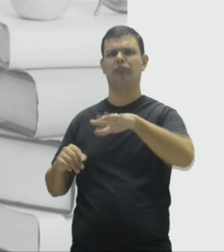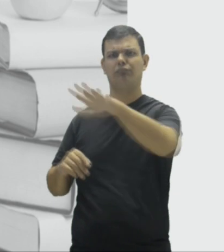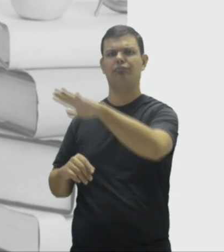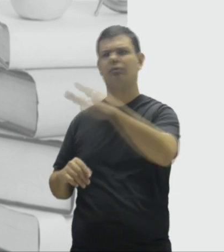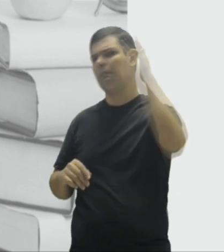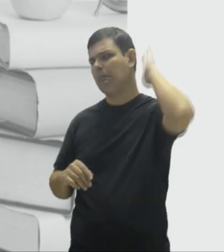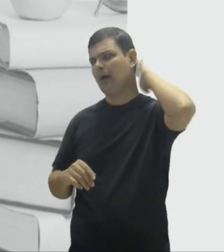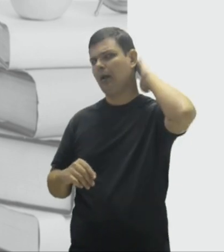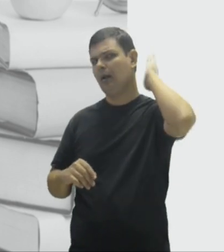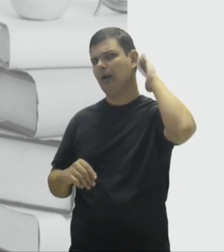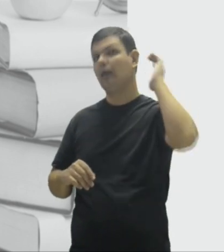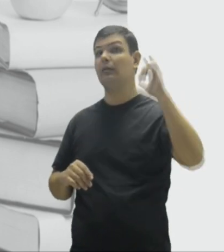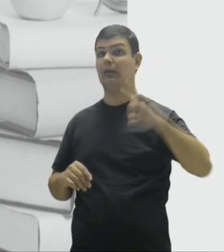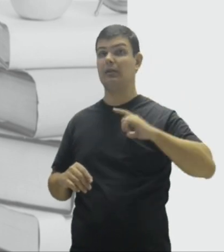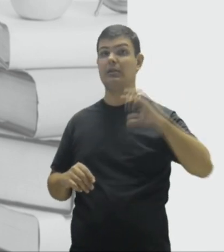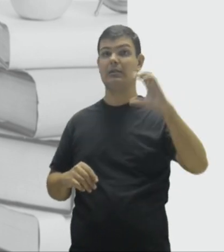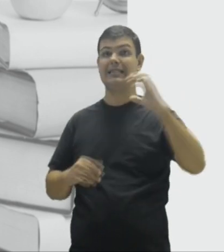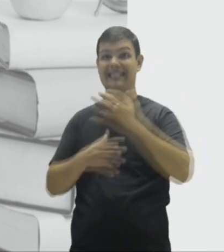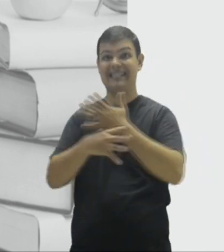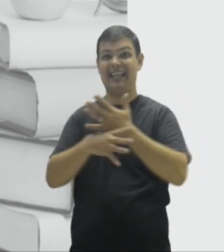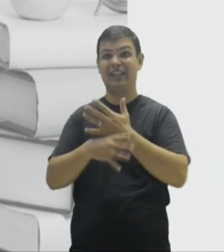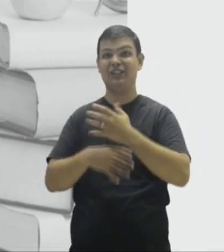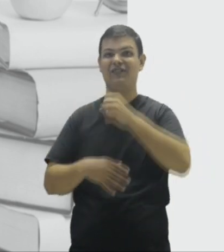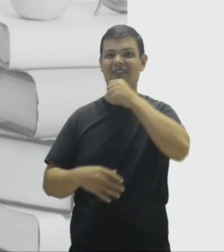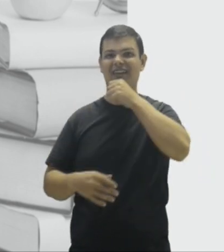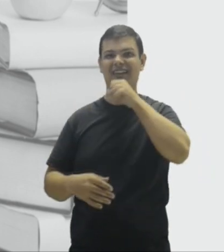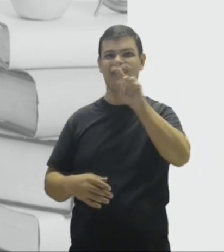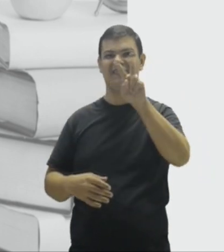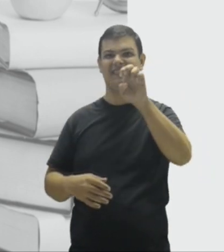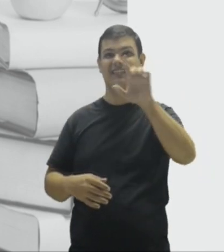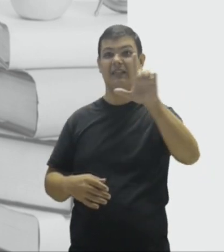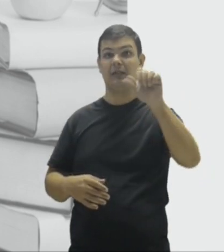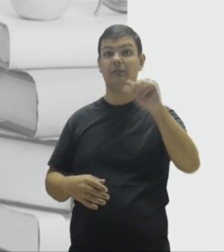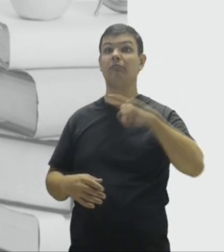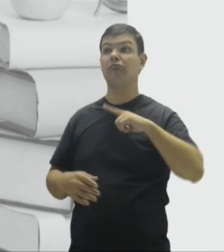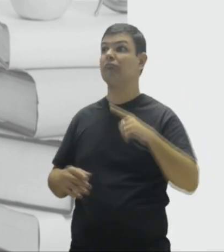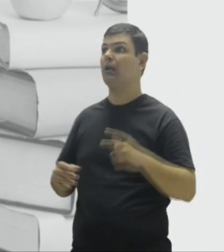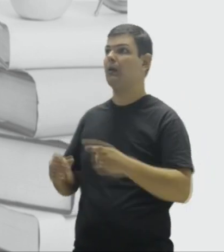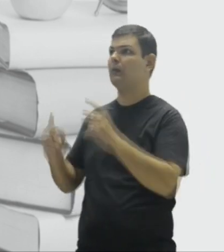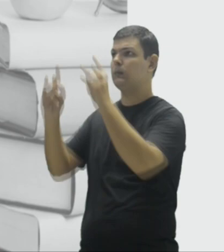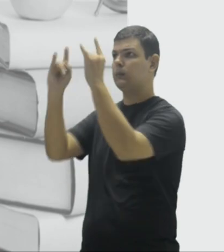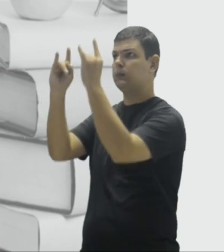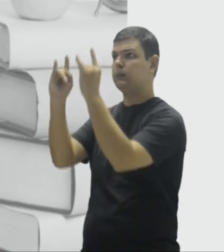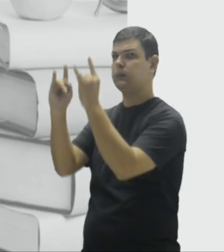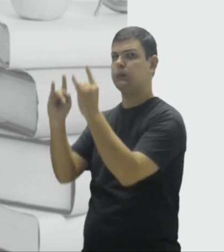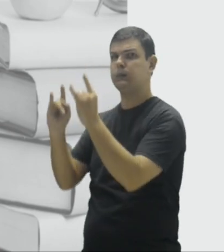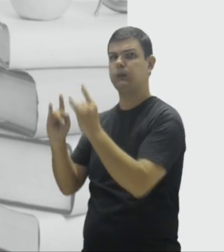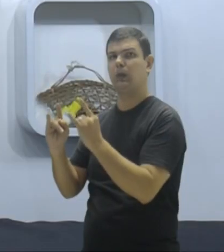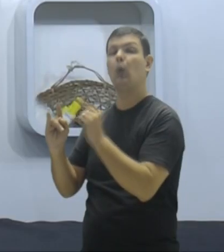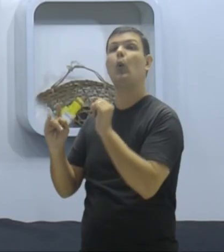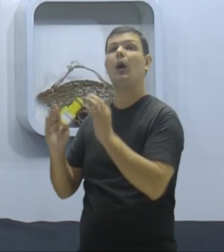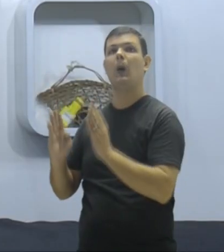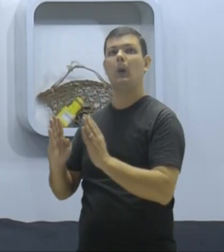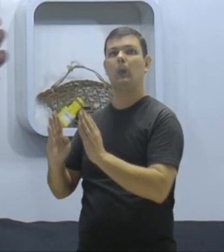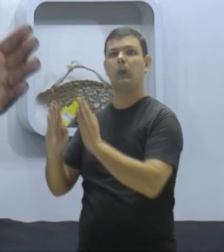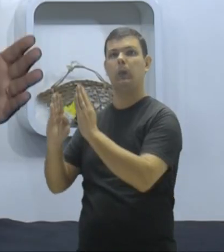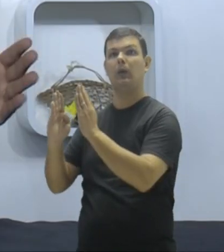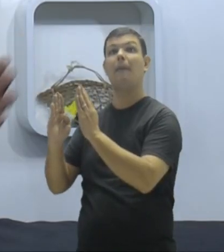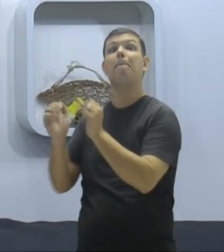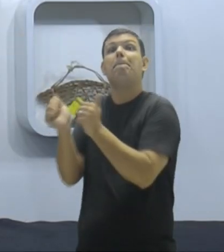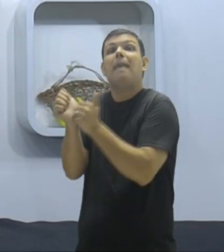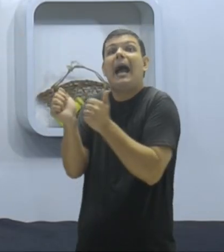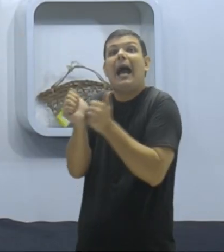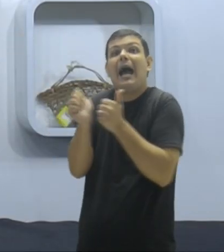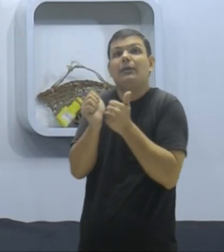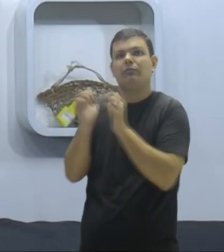chamado Cidade Velha, você vai observar que nós temos uns prédios construídos assim. Eles são verticais, coladinhos um do